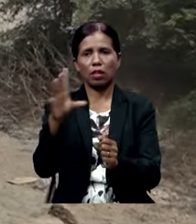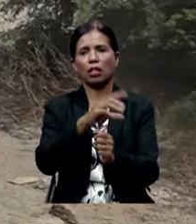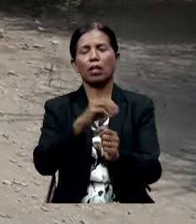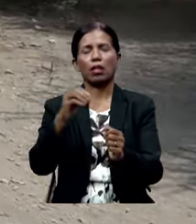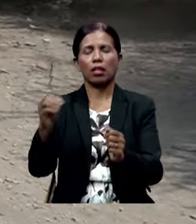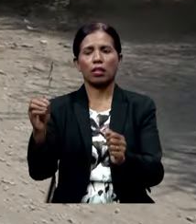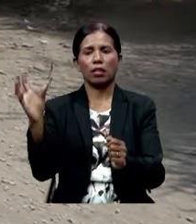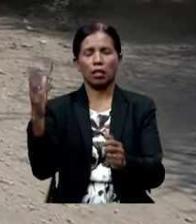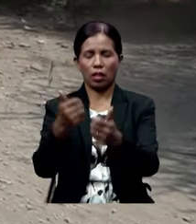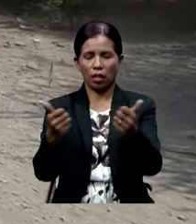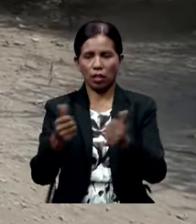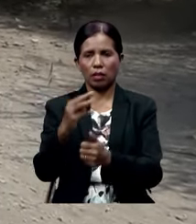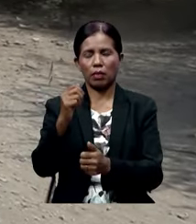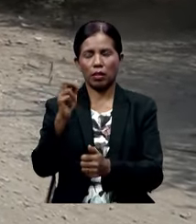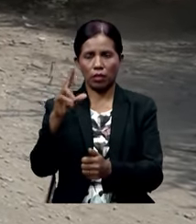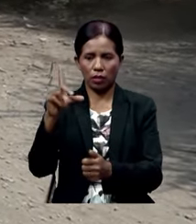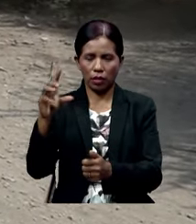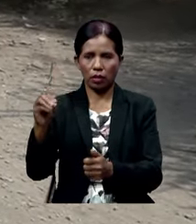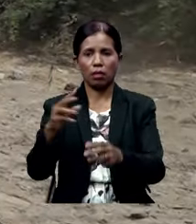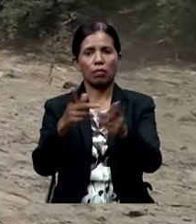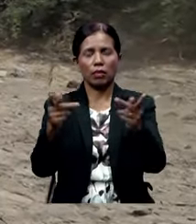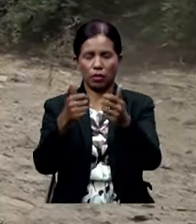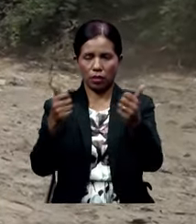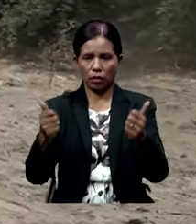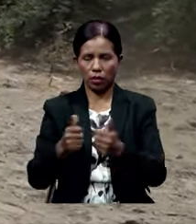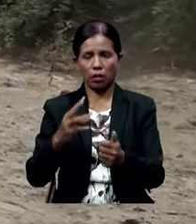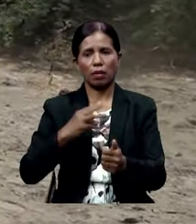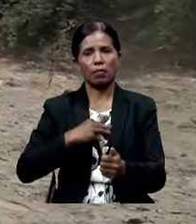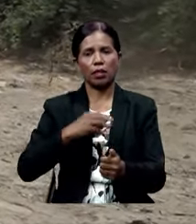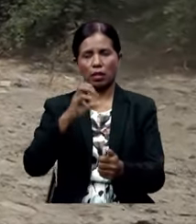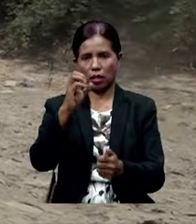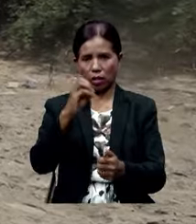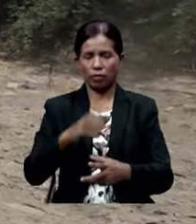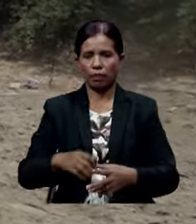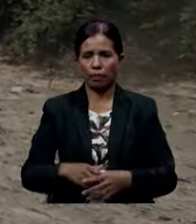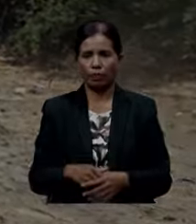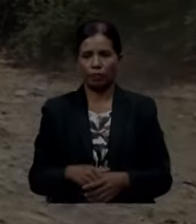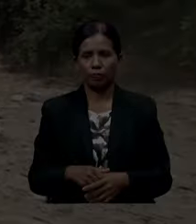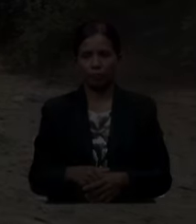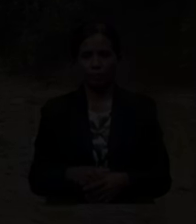aldeia Manuleu, Suco Wenunuk, posto administrativo Metinaro. Adriano Verdial, Rafael dos Reis, GMN.